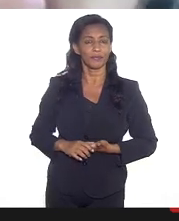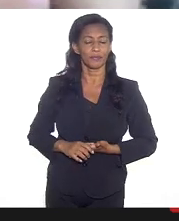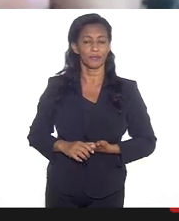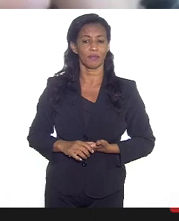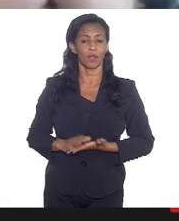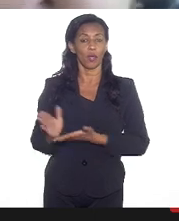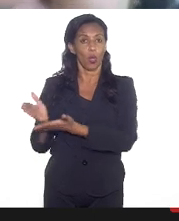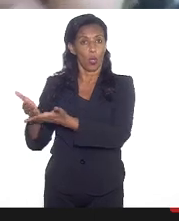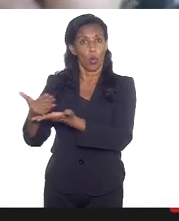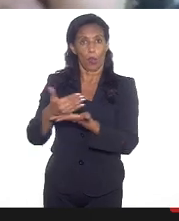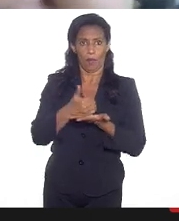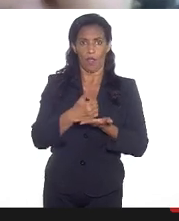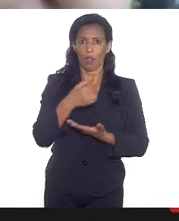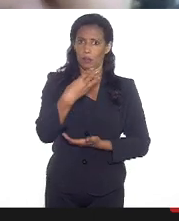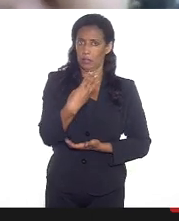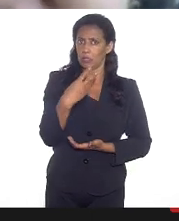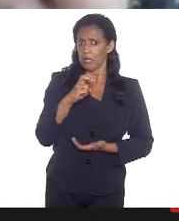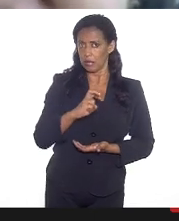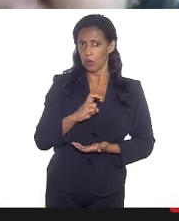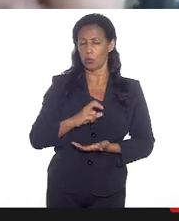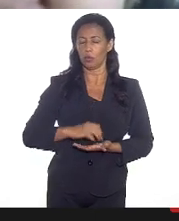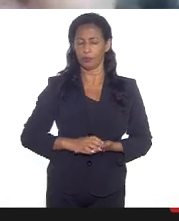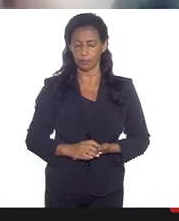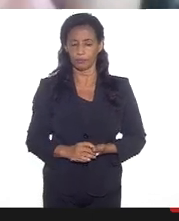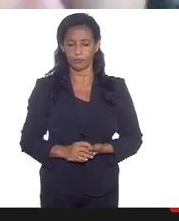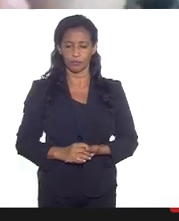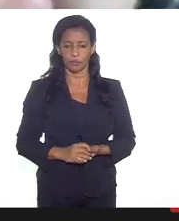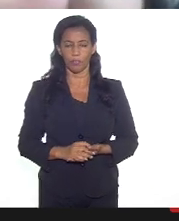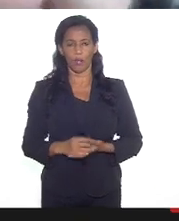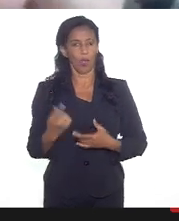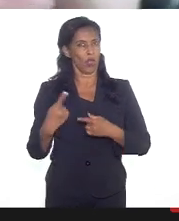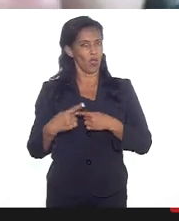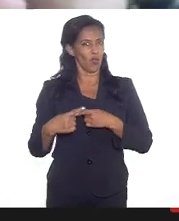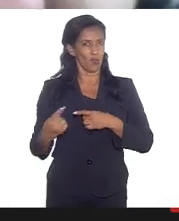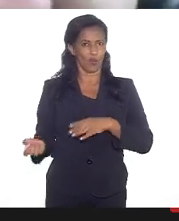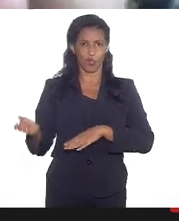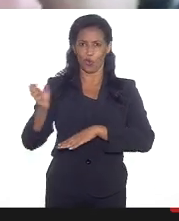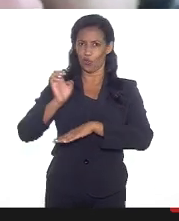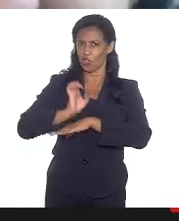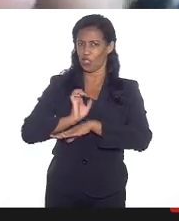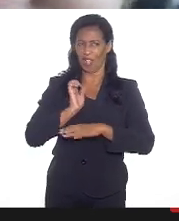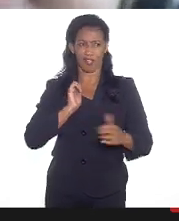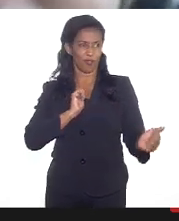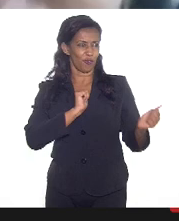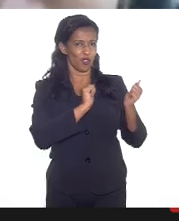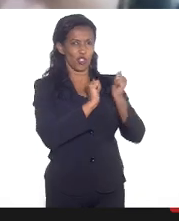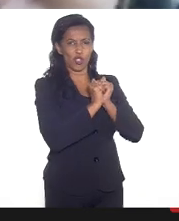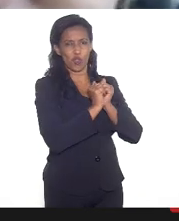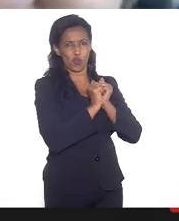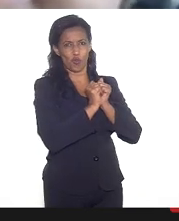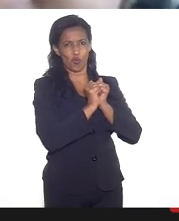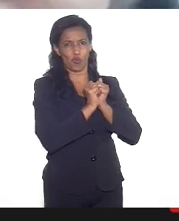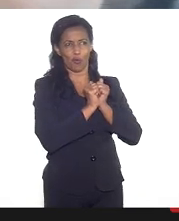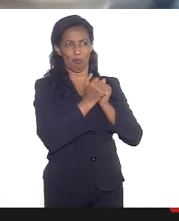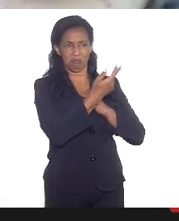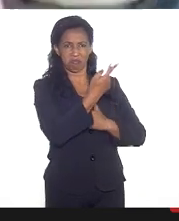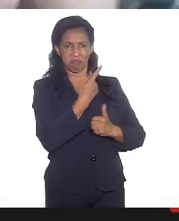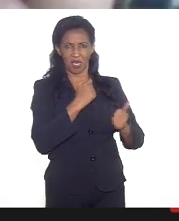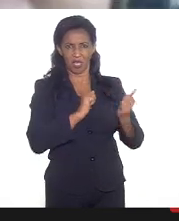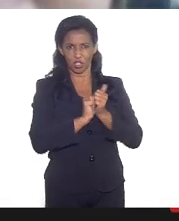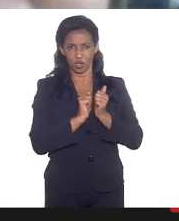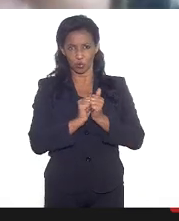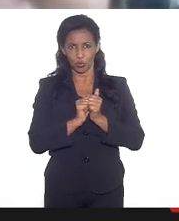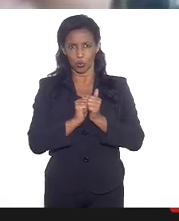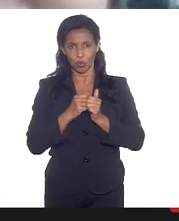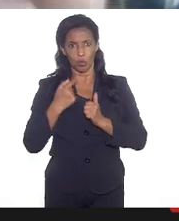Conseguimos recuperar 35, porque o Estado não se somou conosco para buscar os outros 600. O meu recurso é